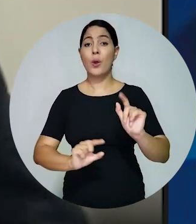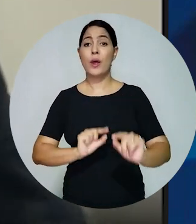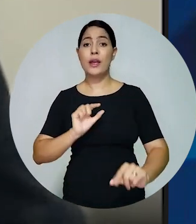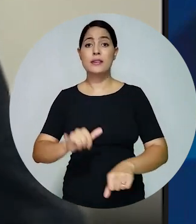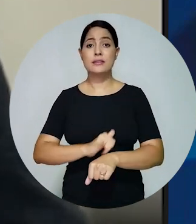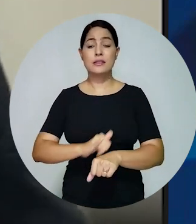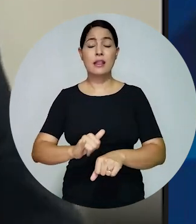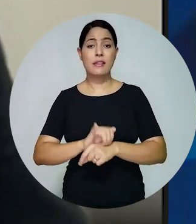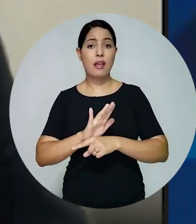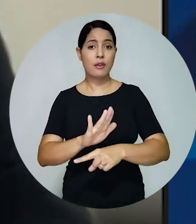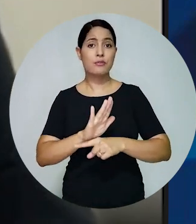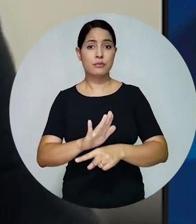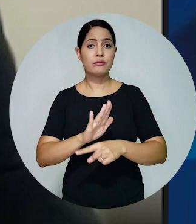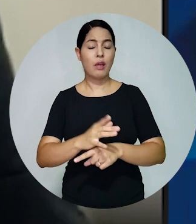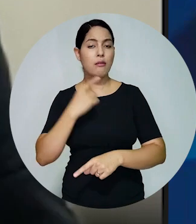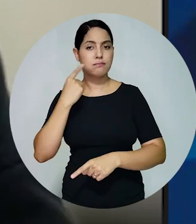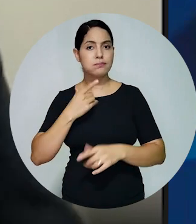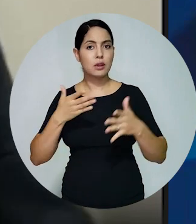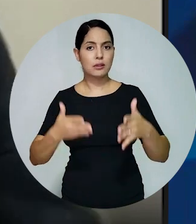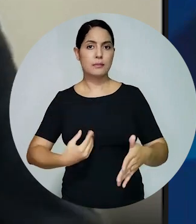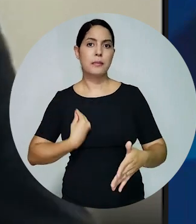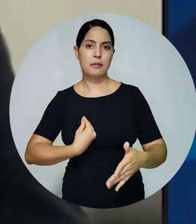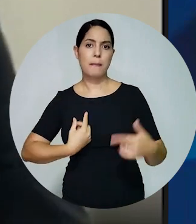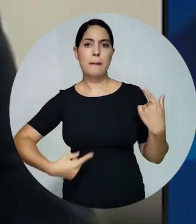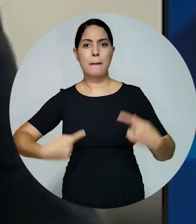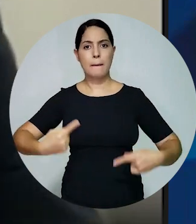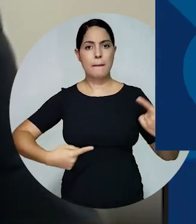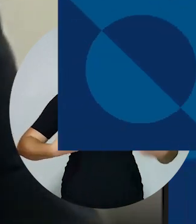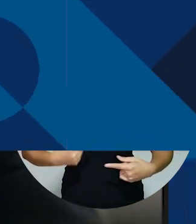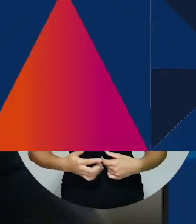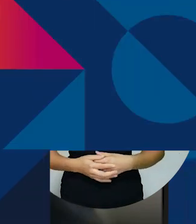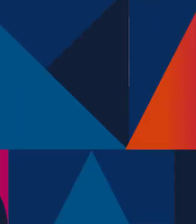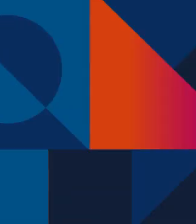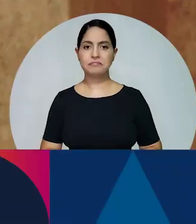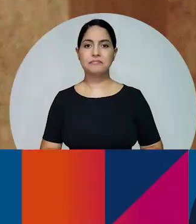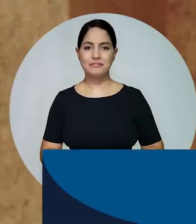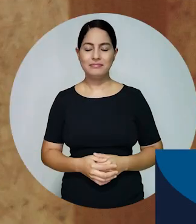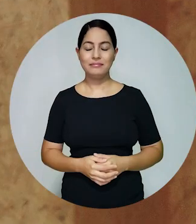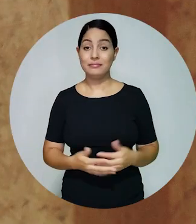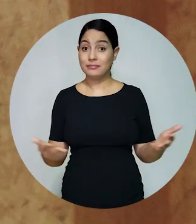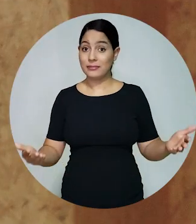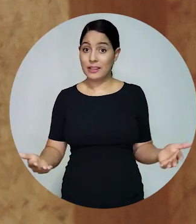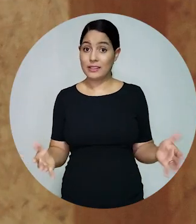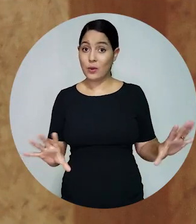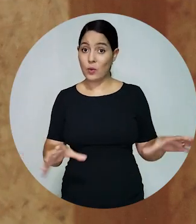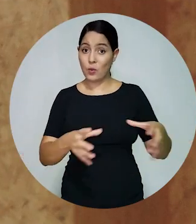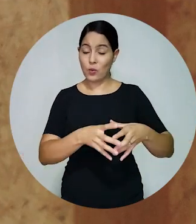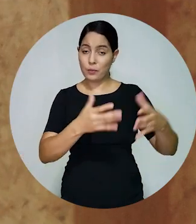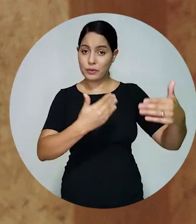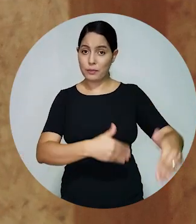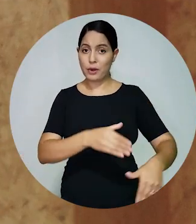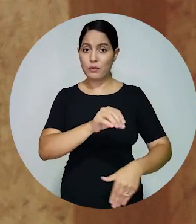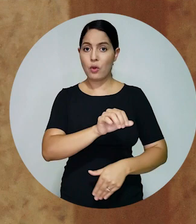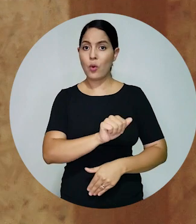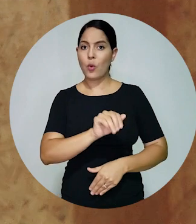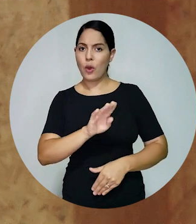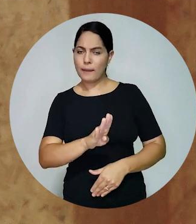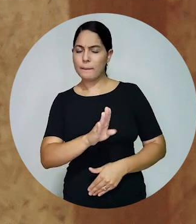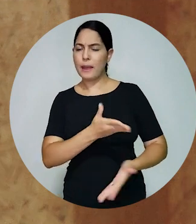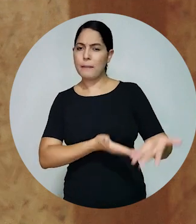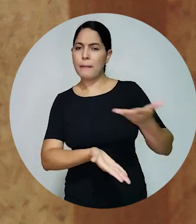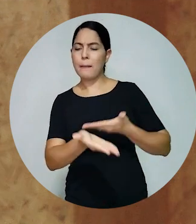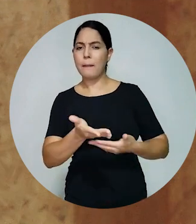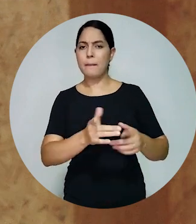criou mecanismos para fazer com que a advocacia participe desse debate. A Comissão Nacional do Exame de Ordem promoveu